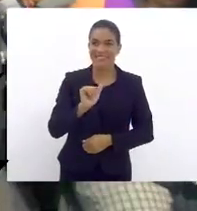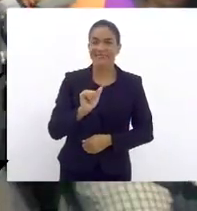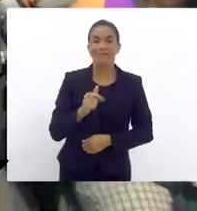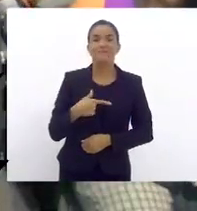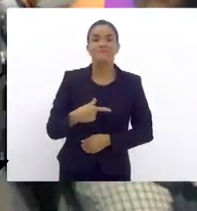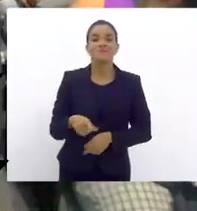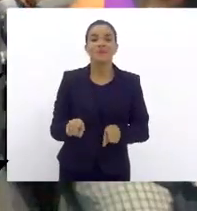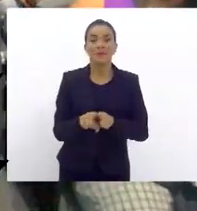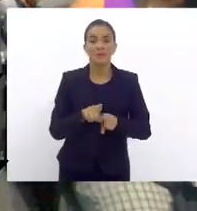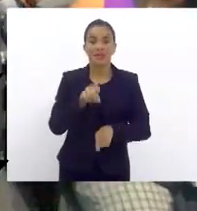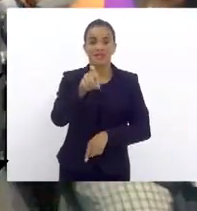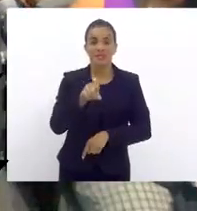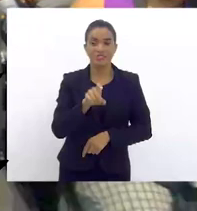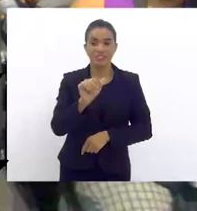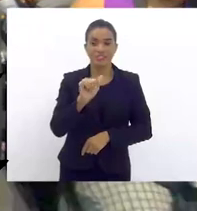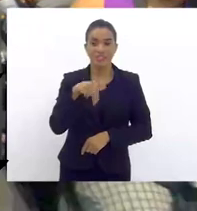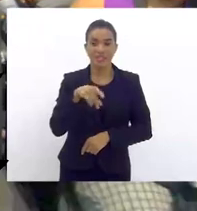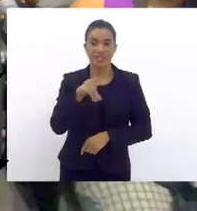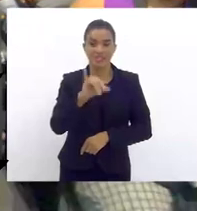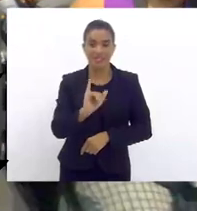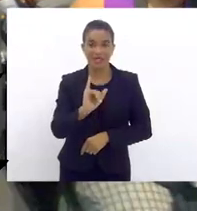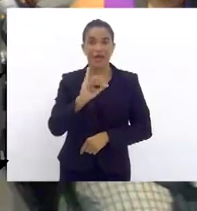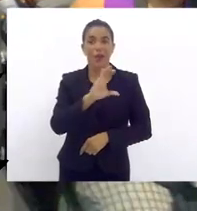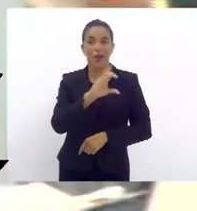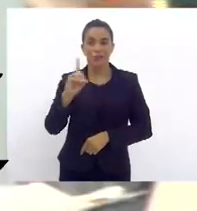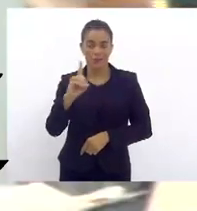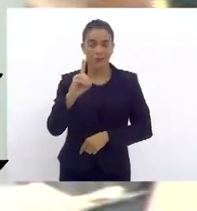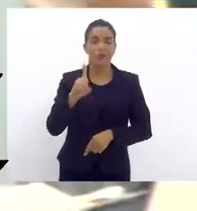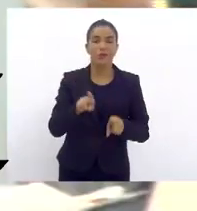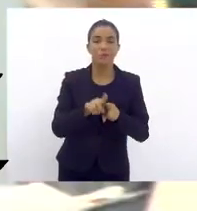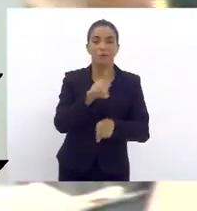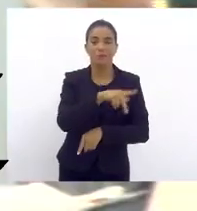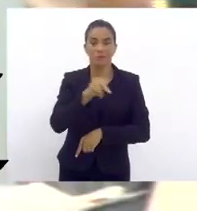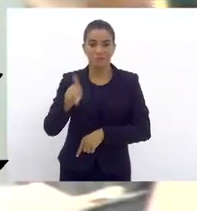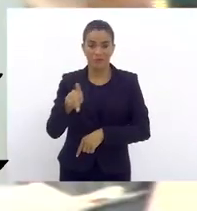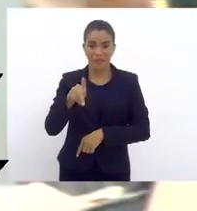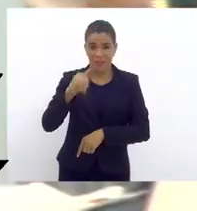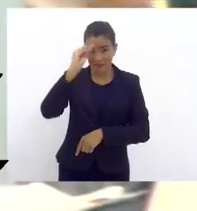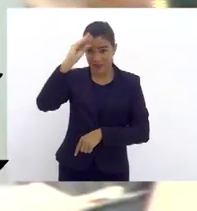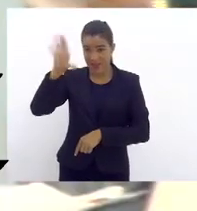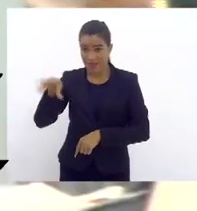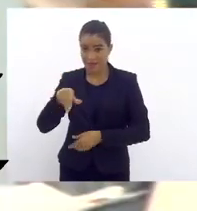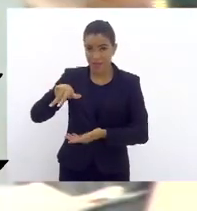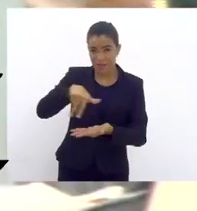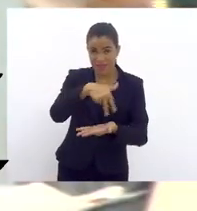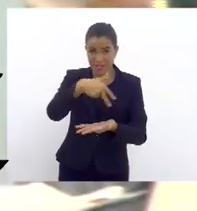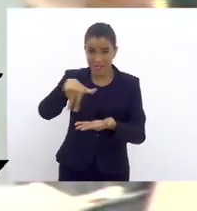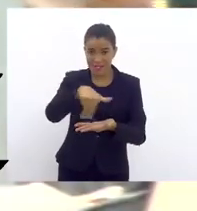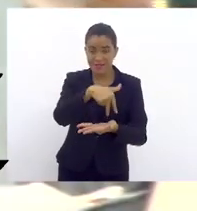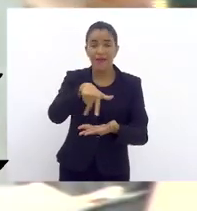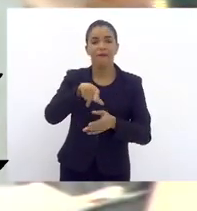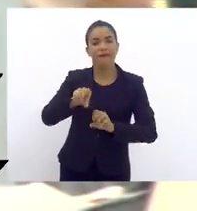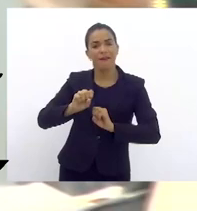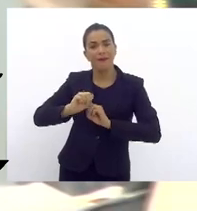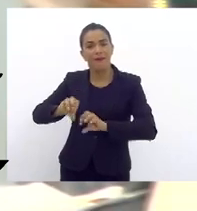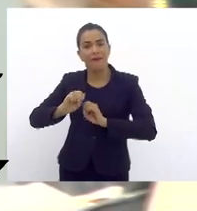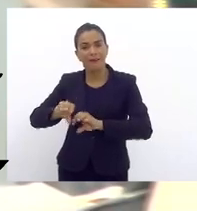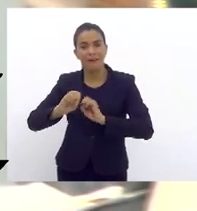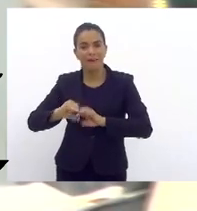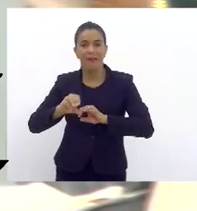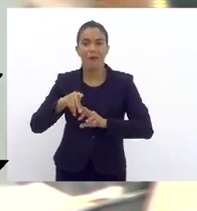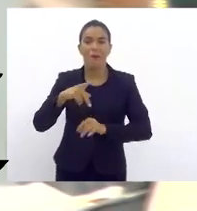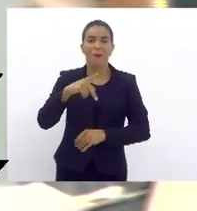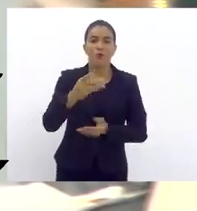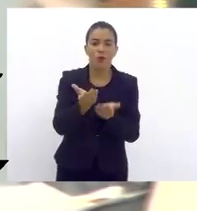o Xande Carvalho que a coordenador e professor do projeto em enfermidade na dança e educação do padre